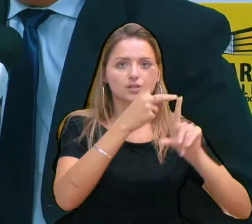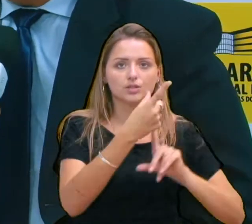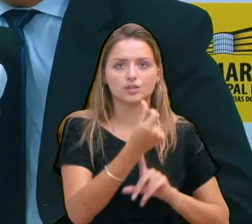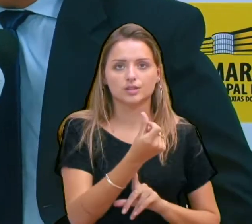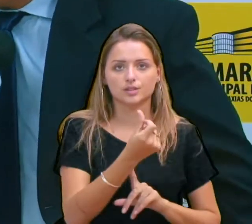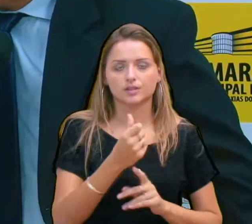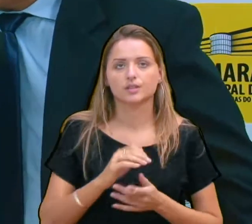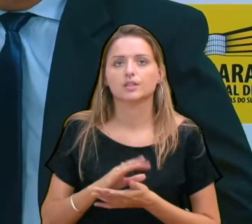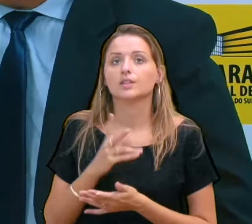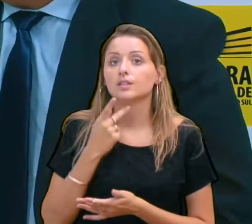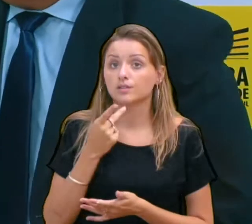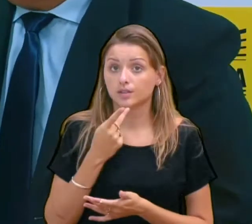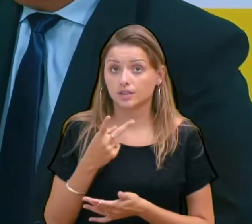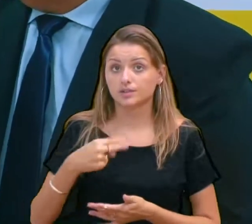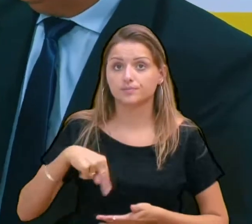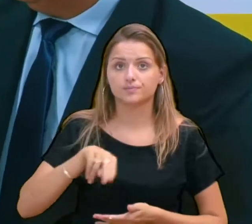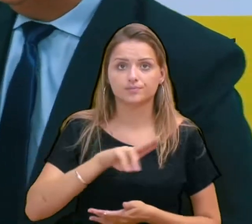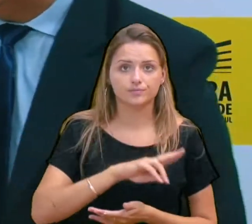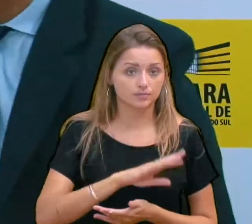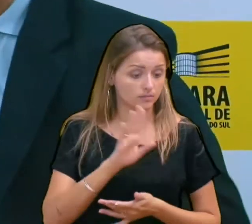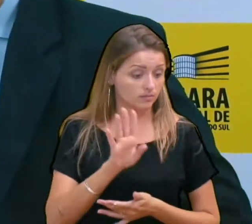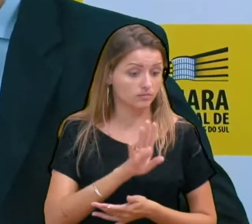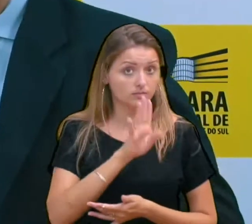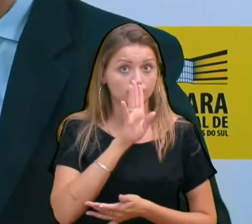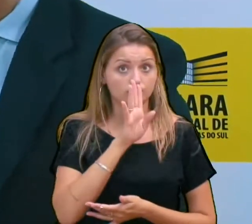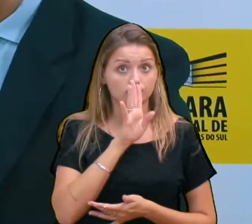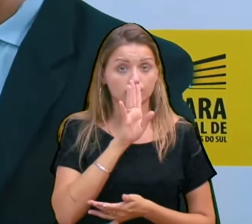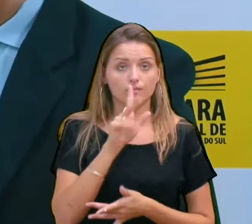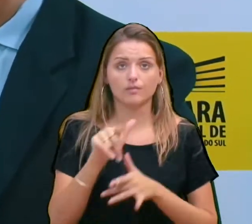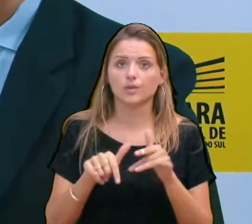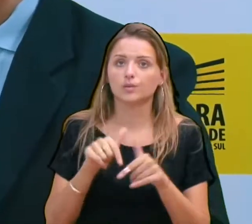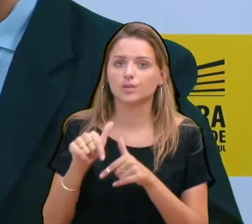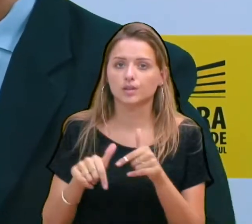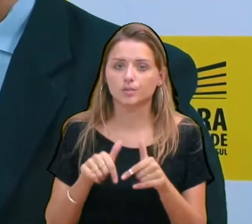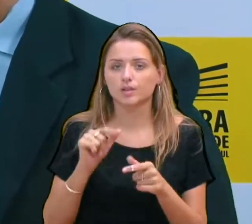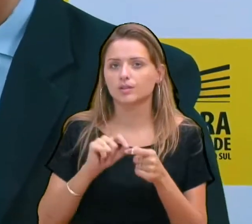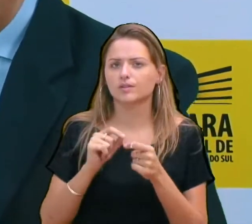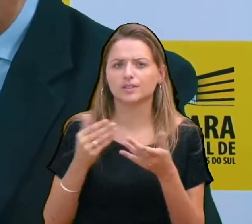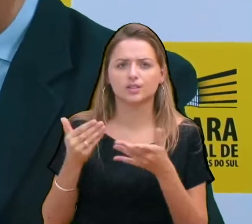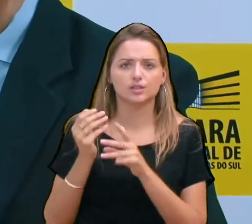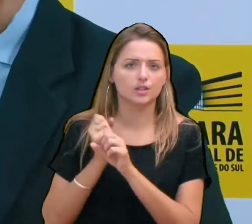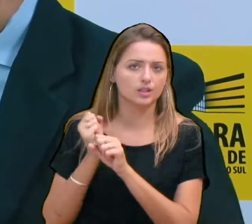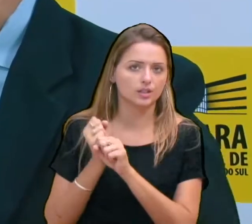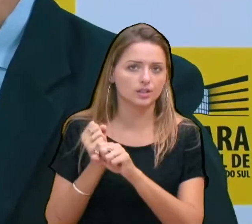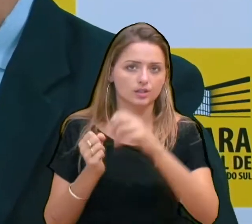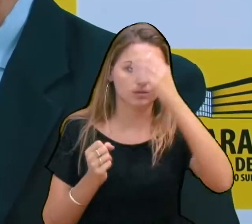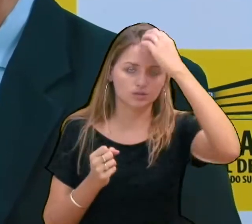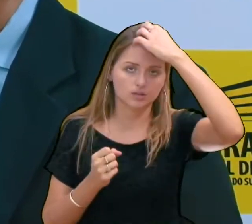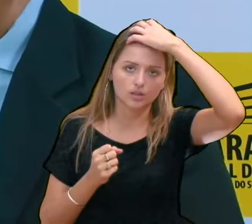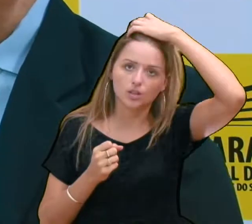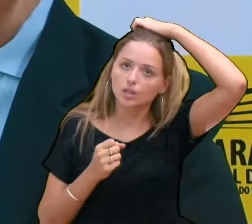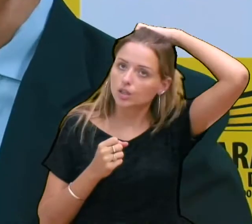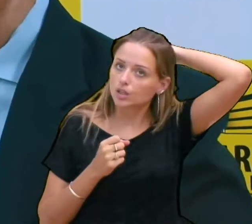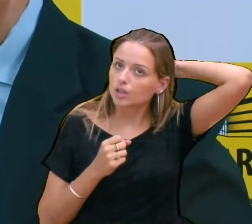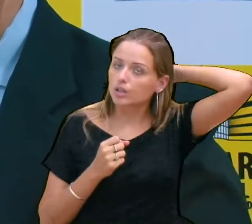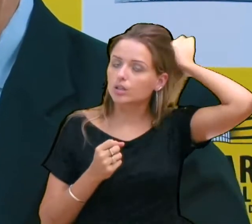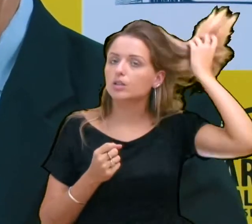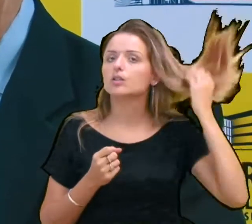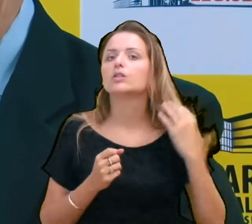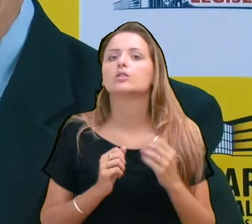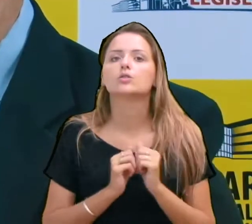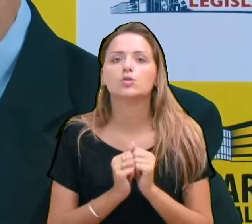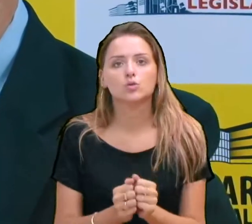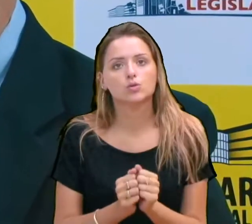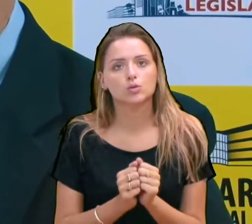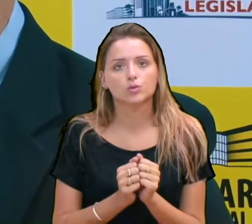TV Câmara, e dizer que para nós foi com surpresa, né? Era um trabalho que era feito há muitos anos em parceria com o município e com a União e